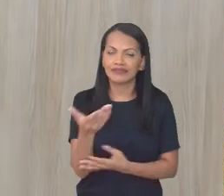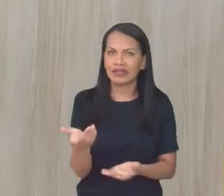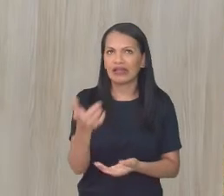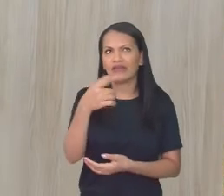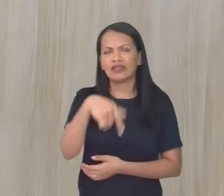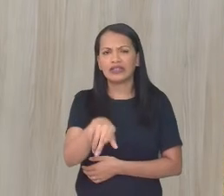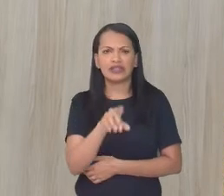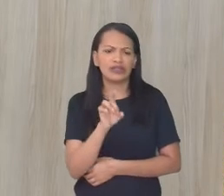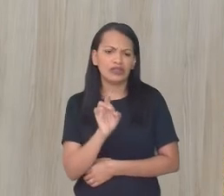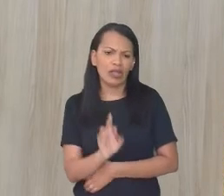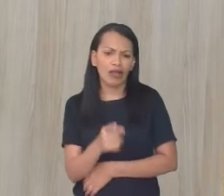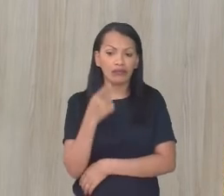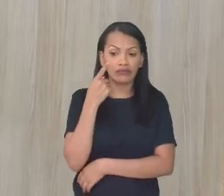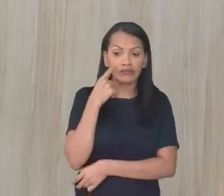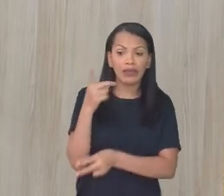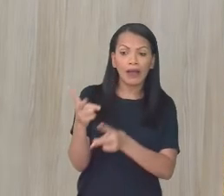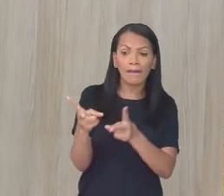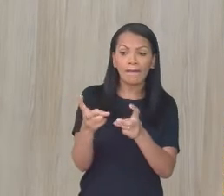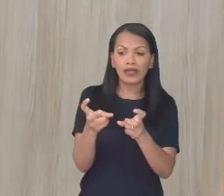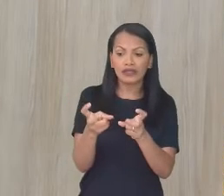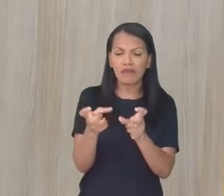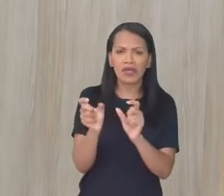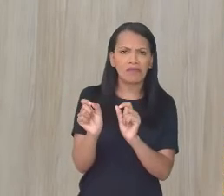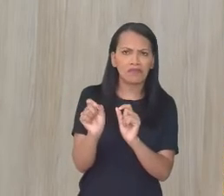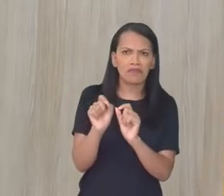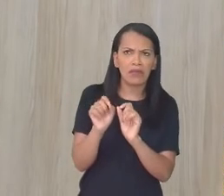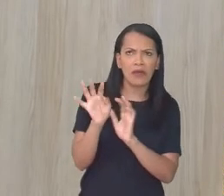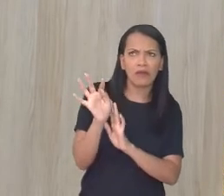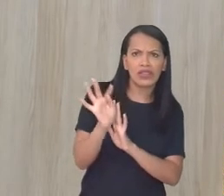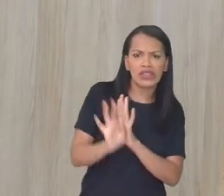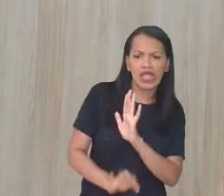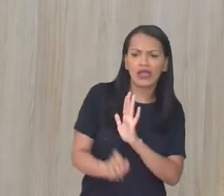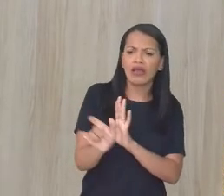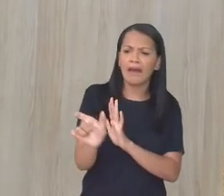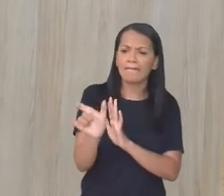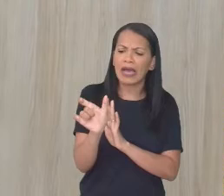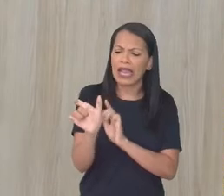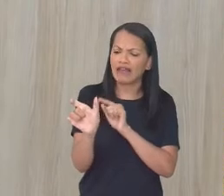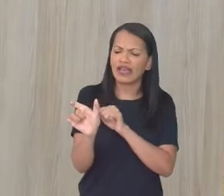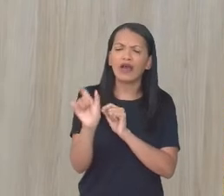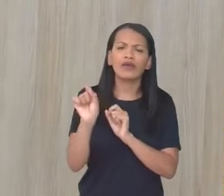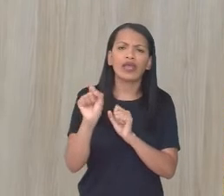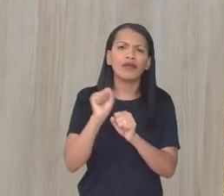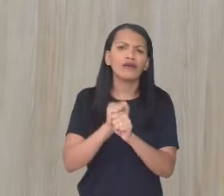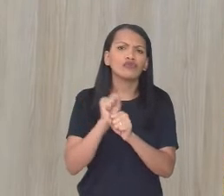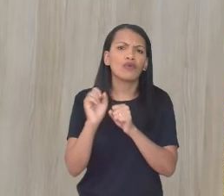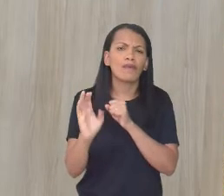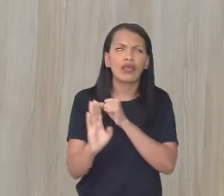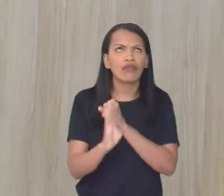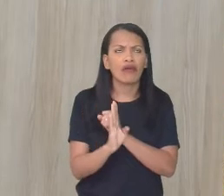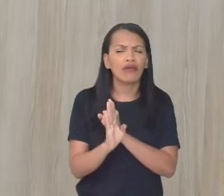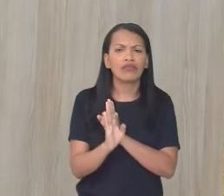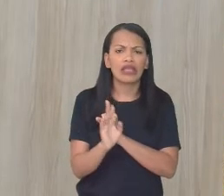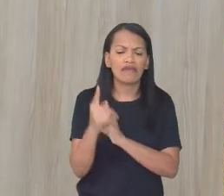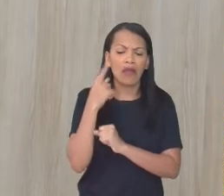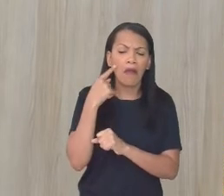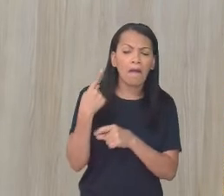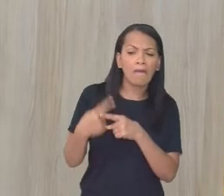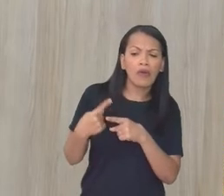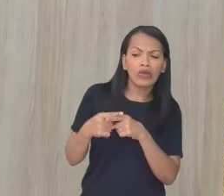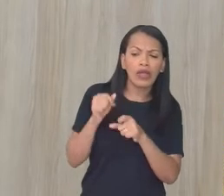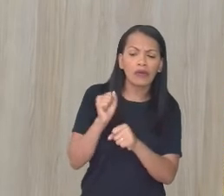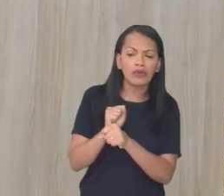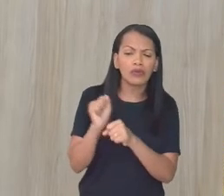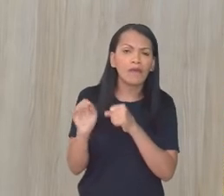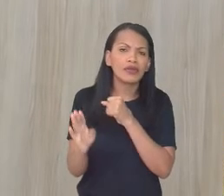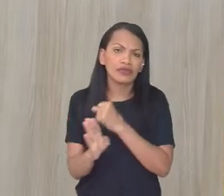adianta apenas você identificar, não é? A palavra, esta palavra é um substantivo, ela está colocada aqui por quê? Qual o